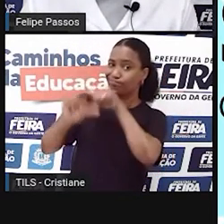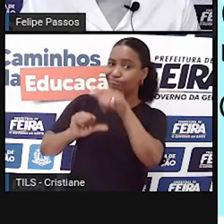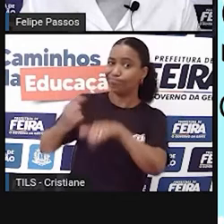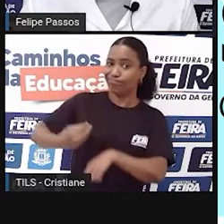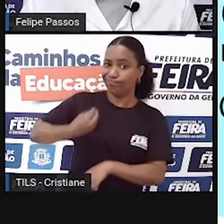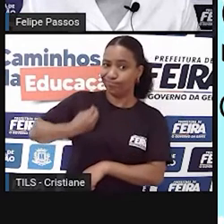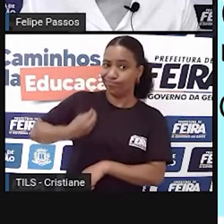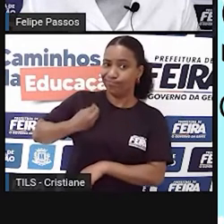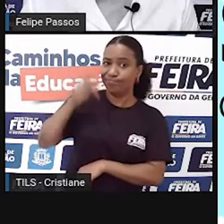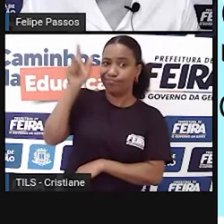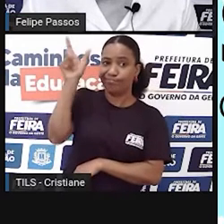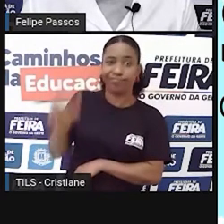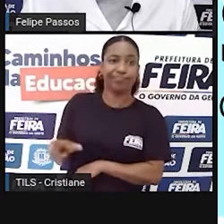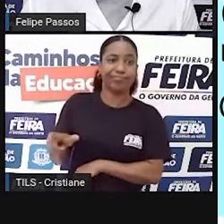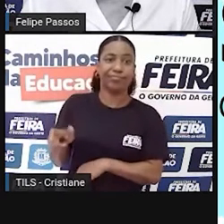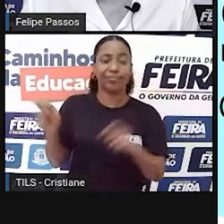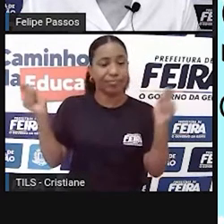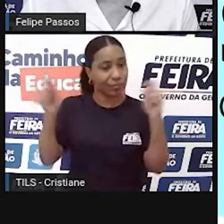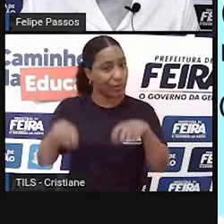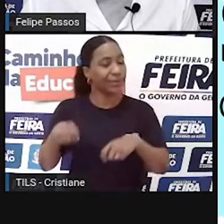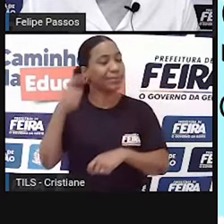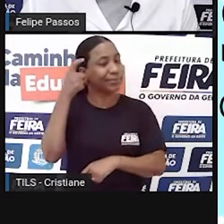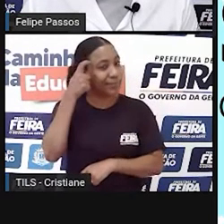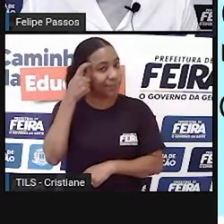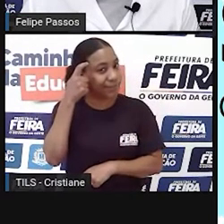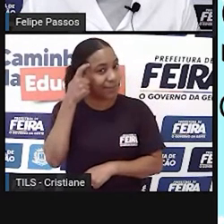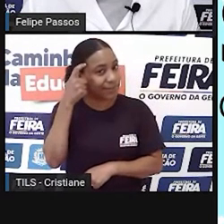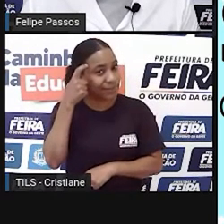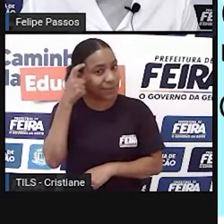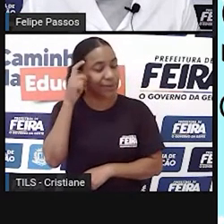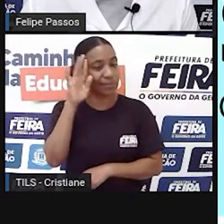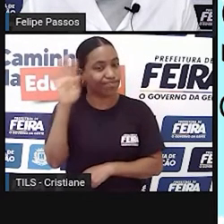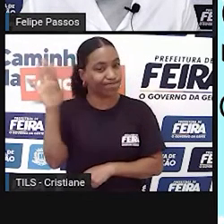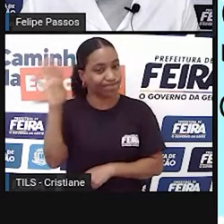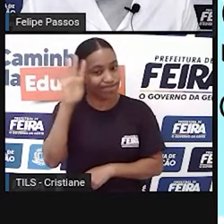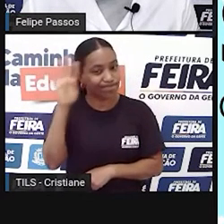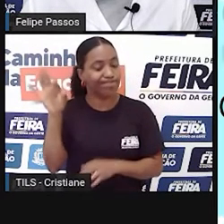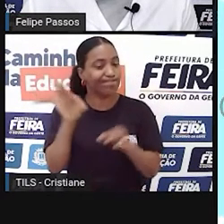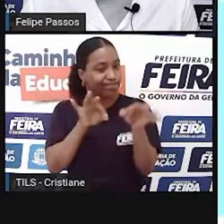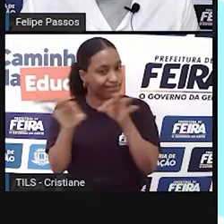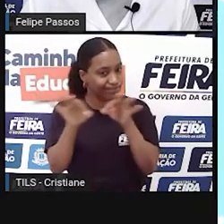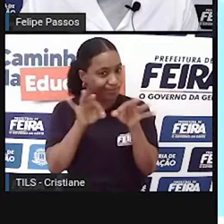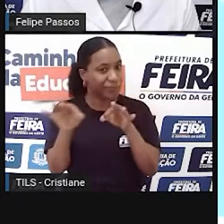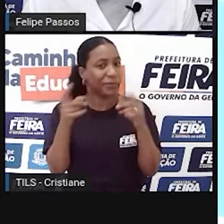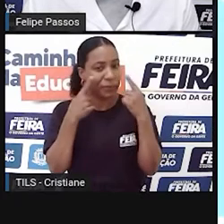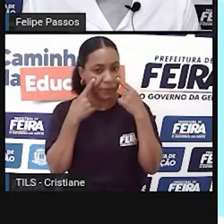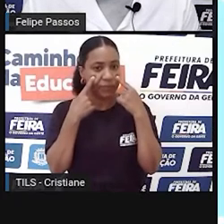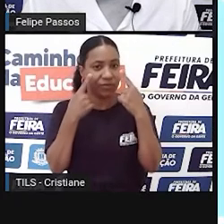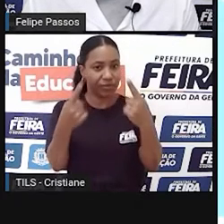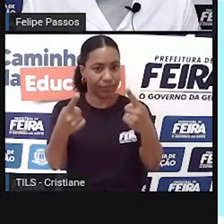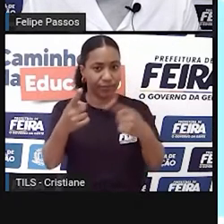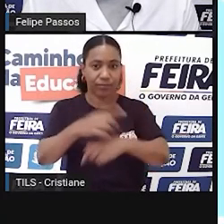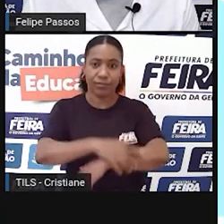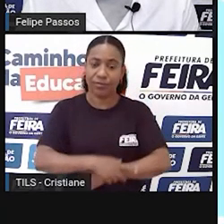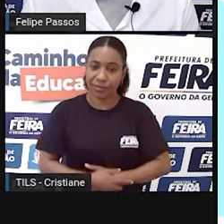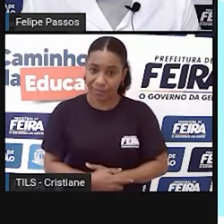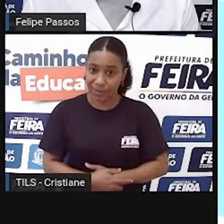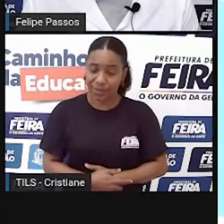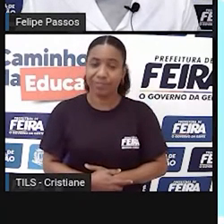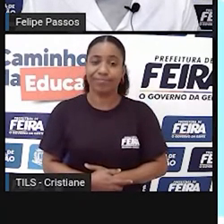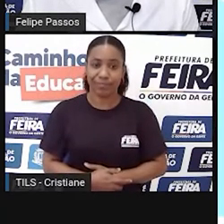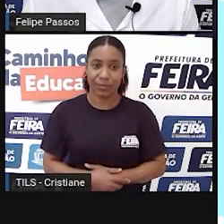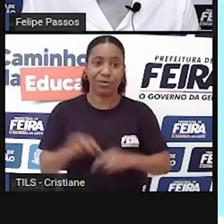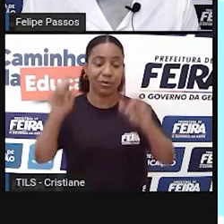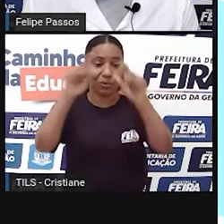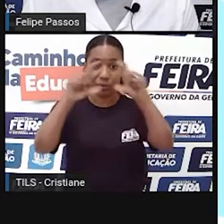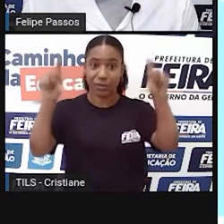né? Se ele não for bem pensado, bem planejado, bora lá. O tema de hoje é